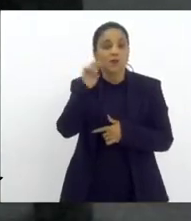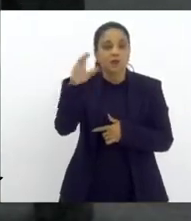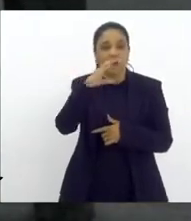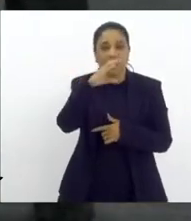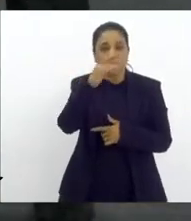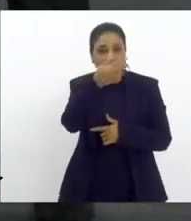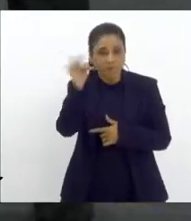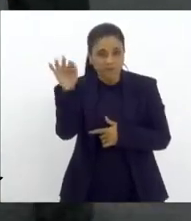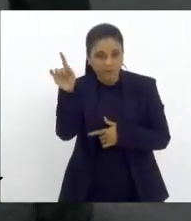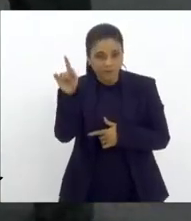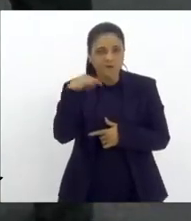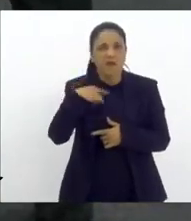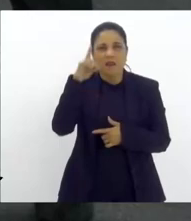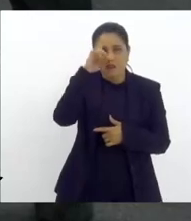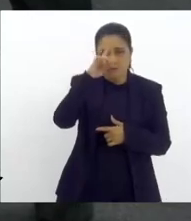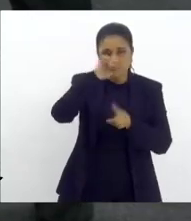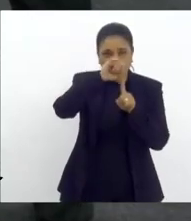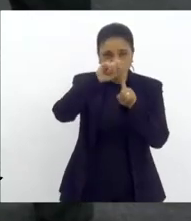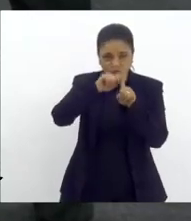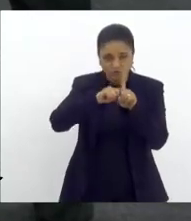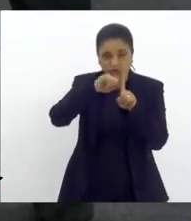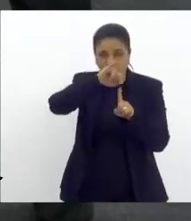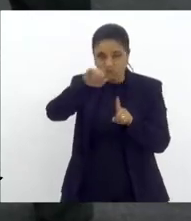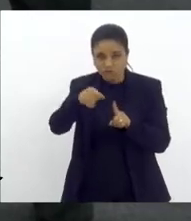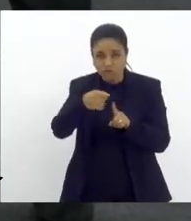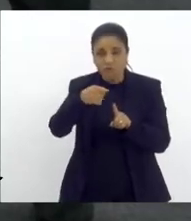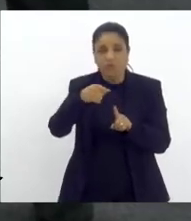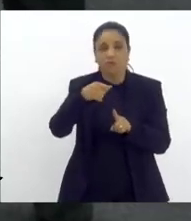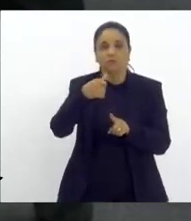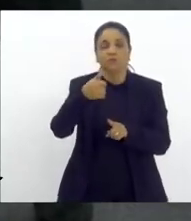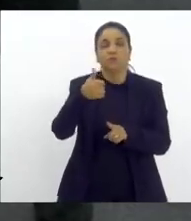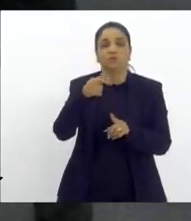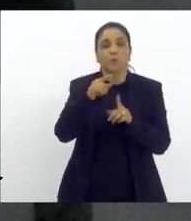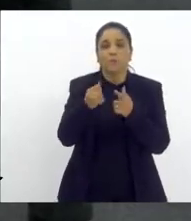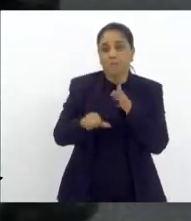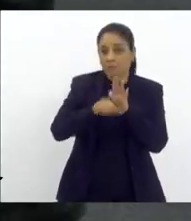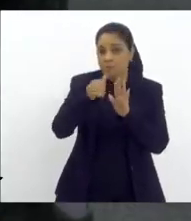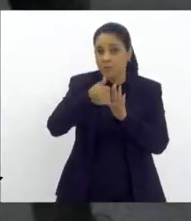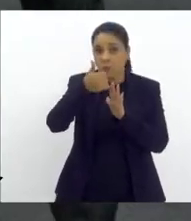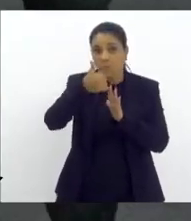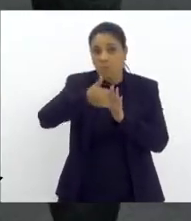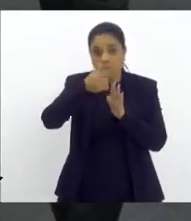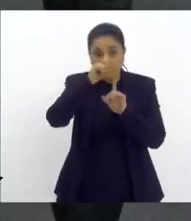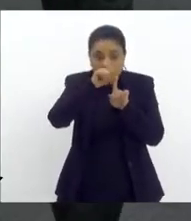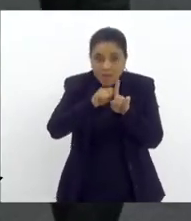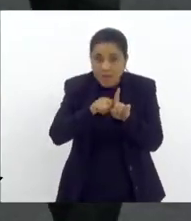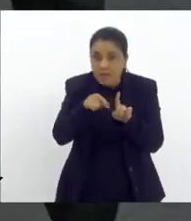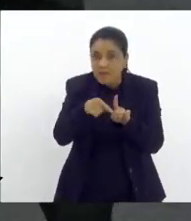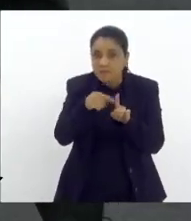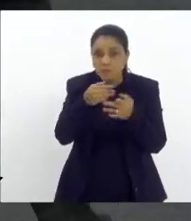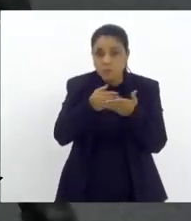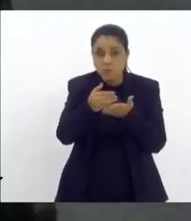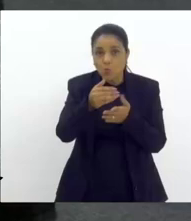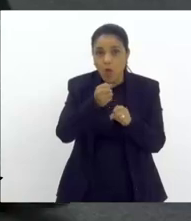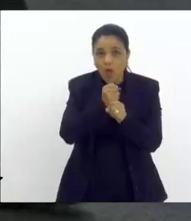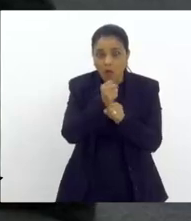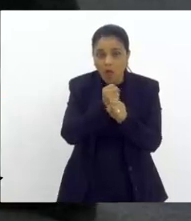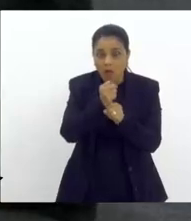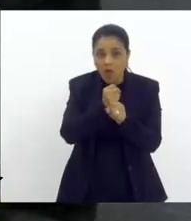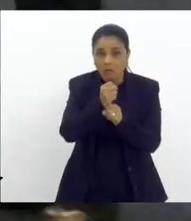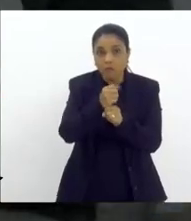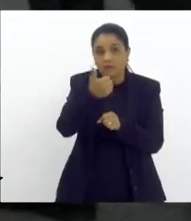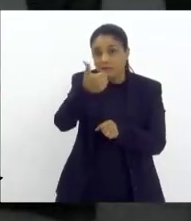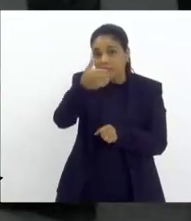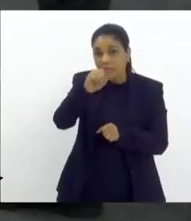o primeiro mês foram 10 bebês a óbito em decorrência de violência obstétrica sofrida por essas mulheres